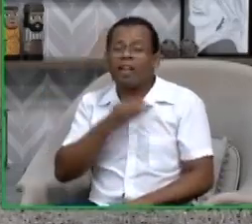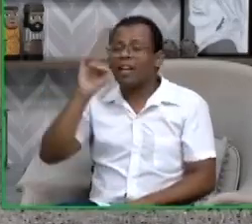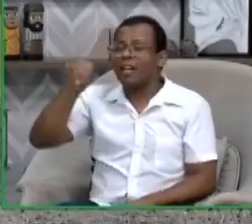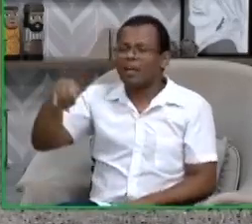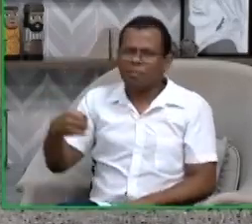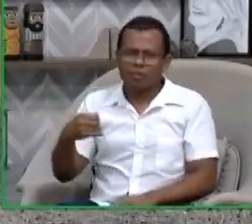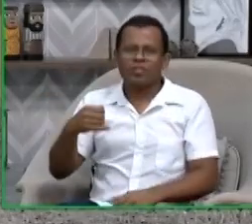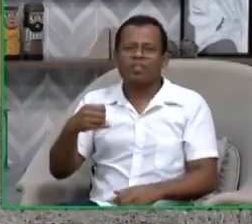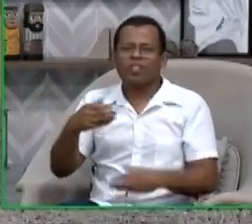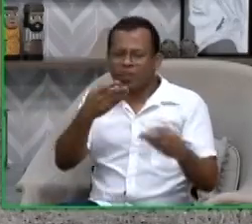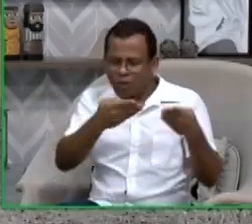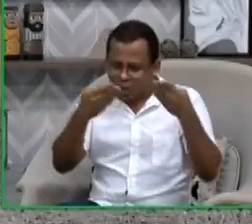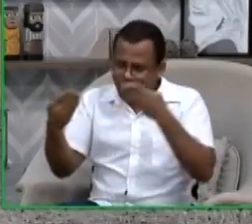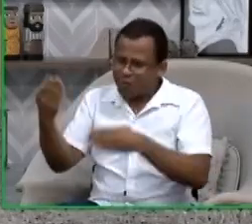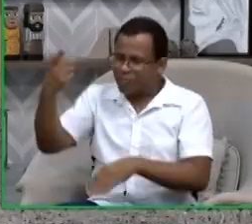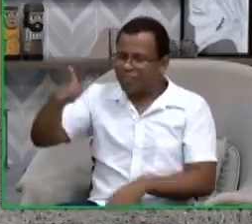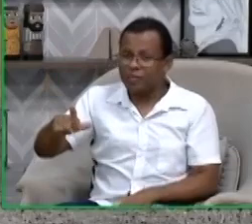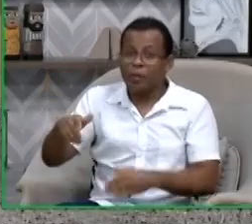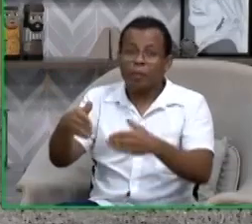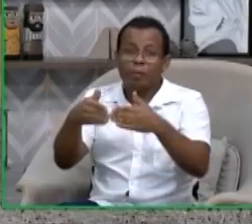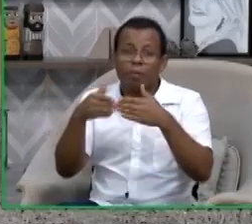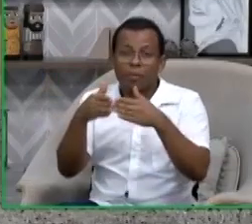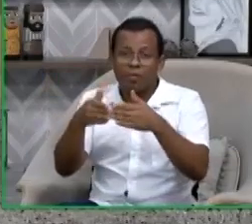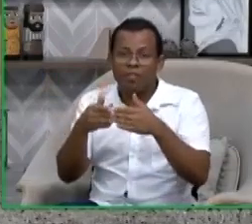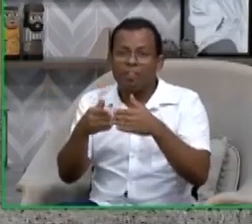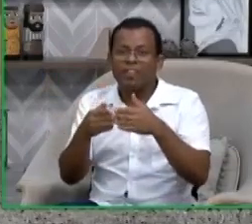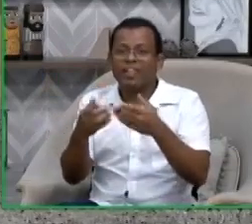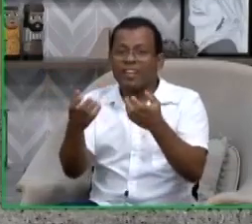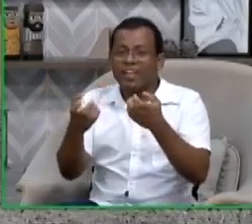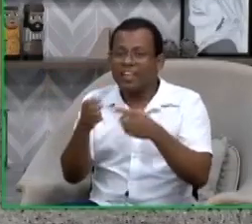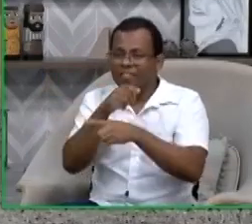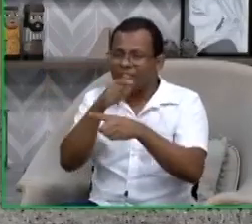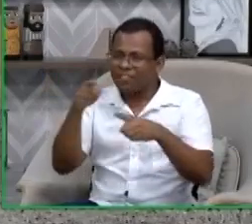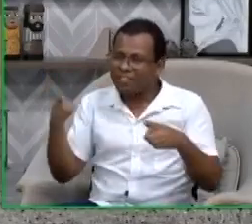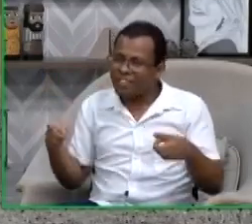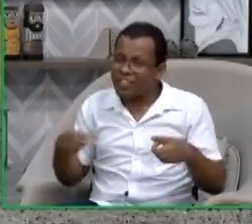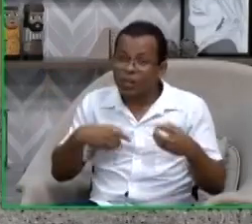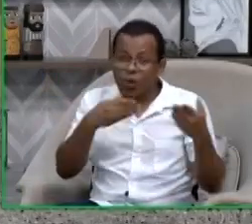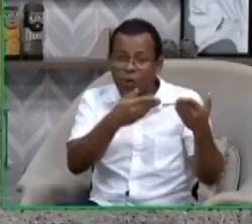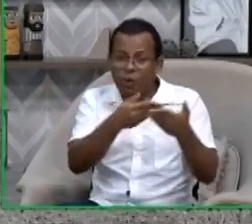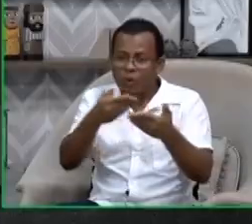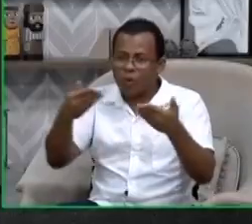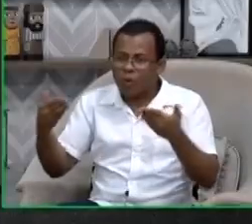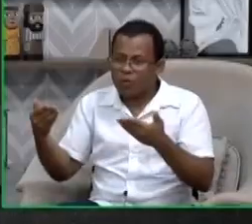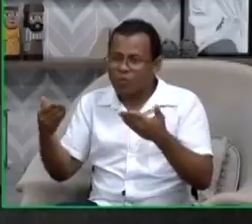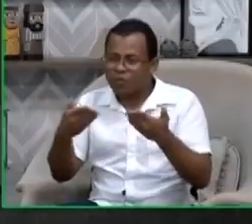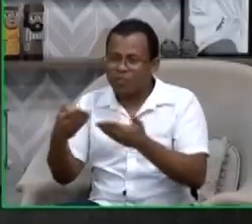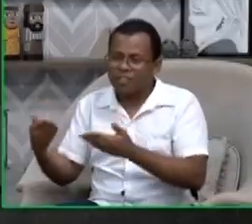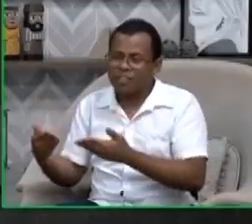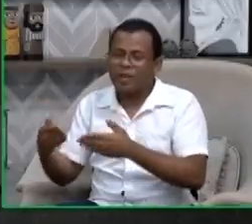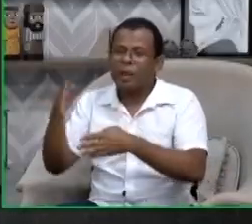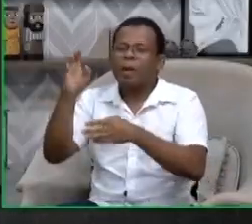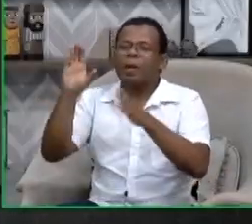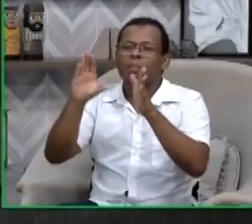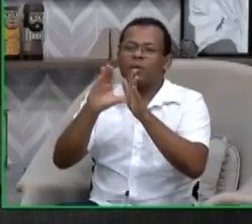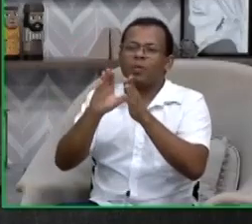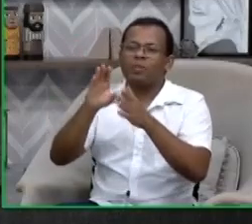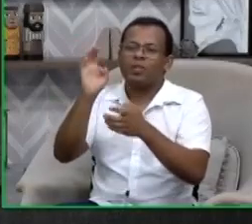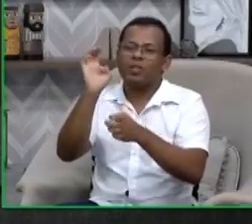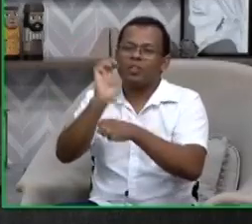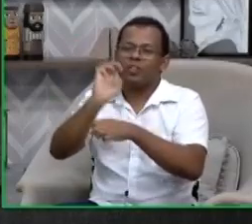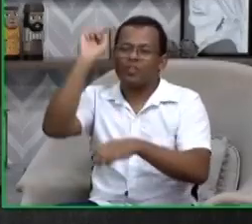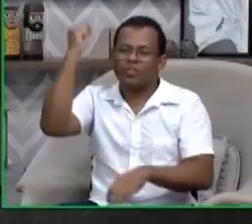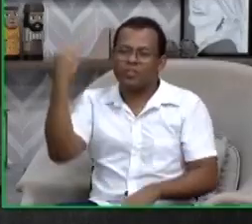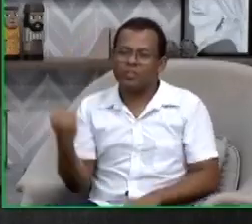e reforça o convite. Por favor, a gente faz questão de estender esse convite aqui para a comunidade sergipana, né? A frente